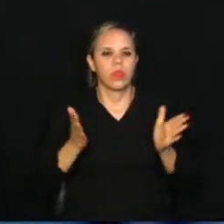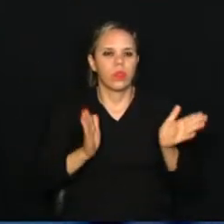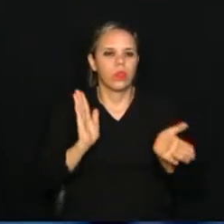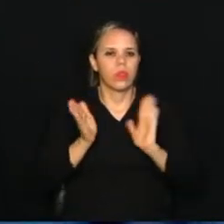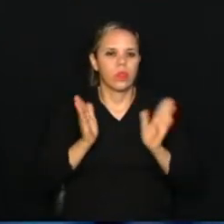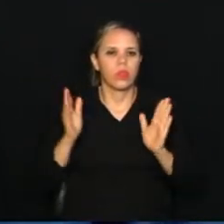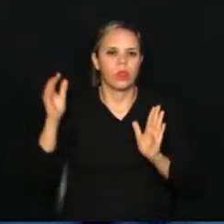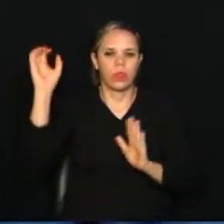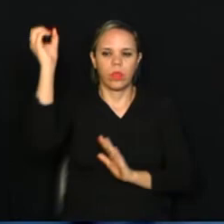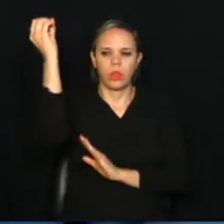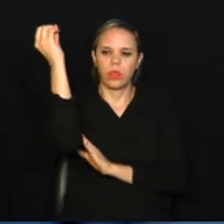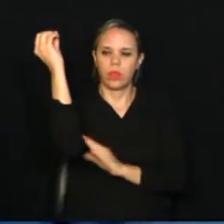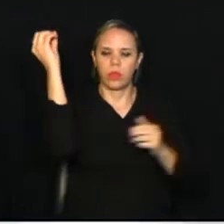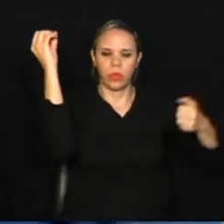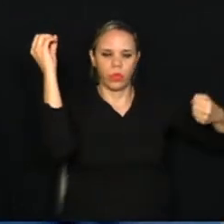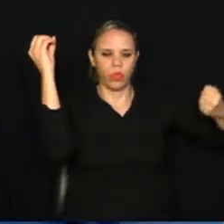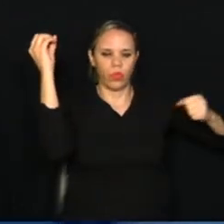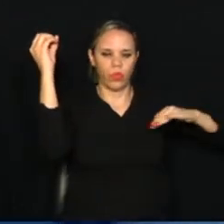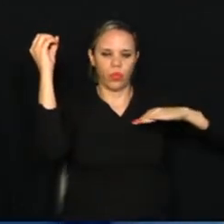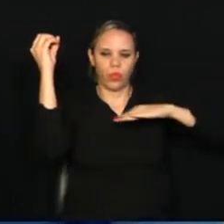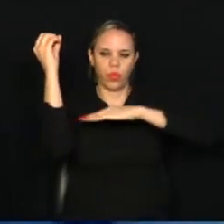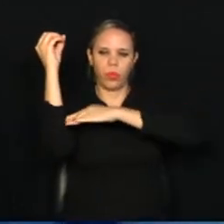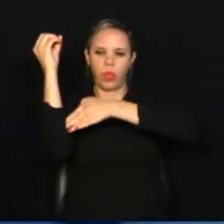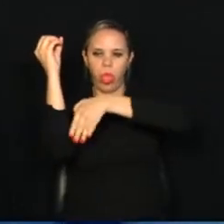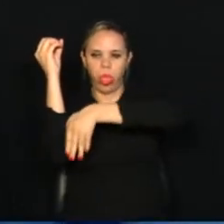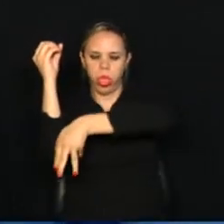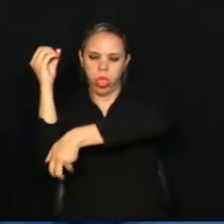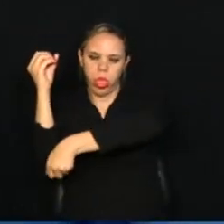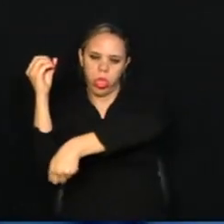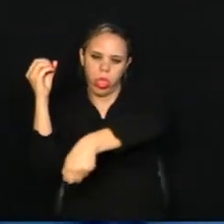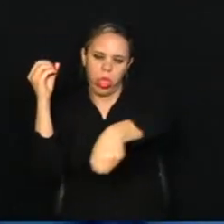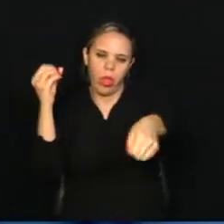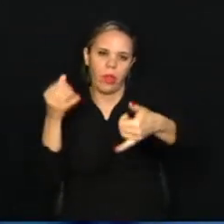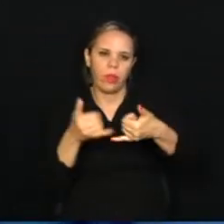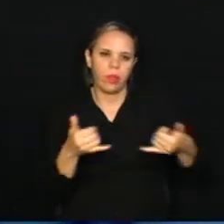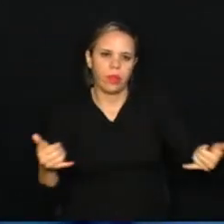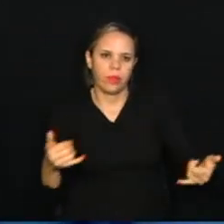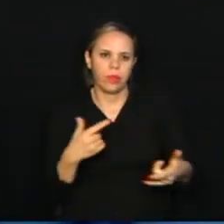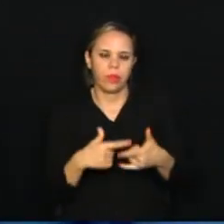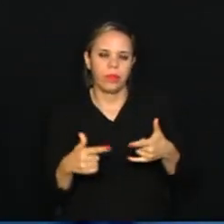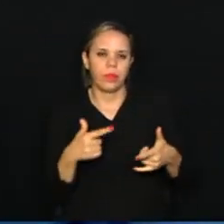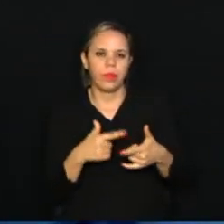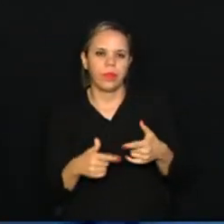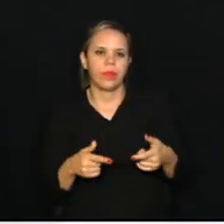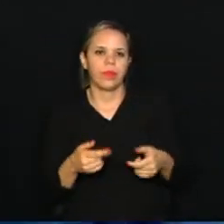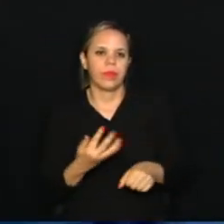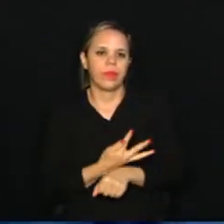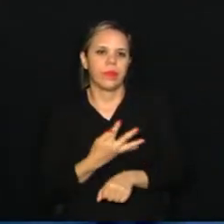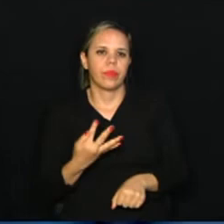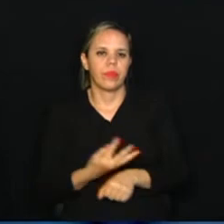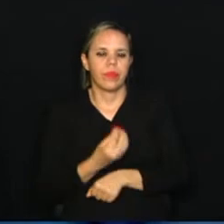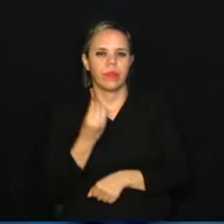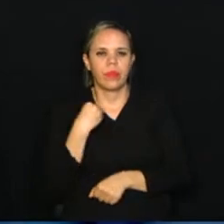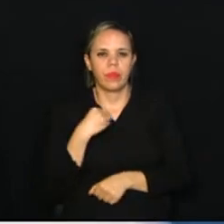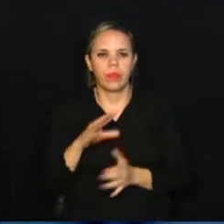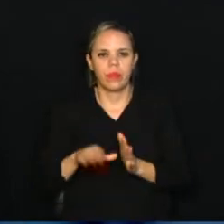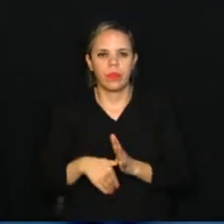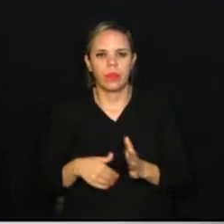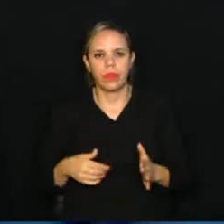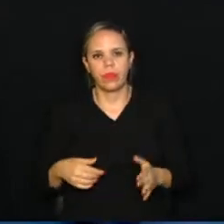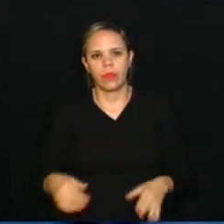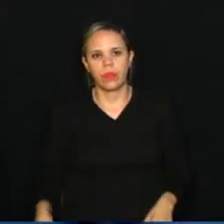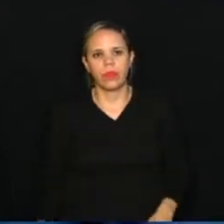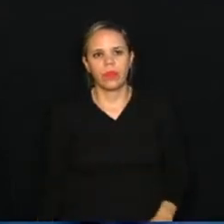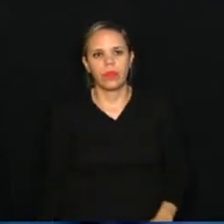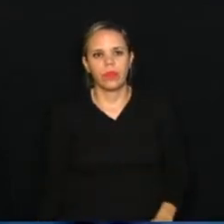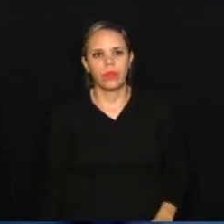ele passa e ele arrasta a fibra tem uma certa resistência e ela vai sendo rompida e vai trazendo